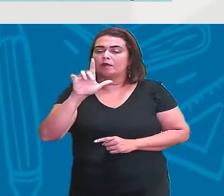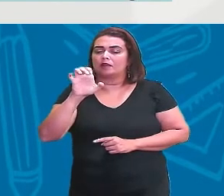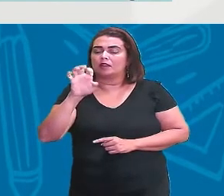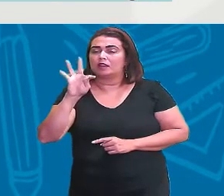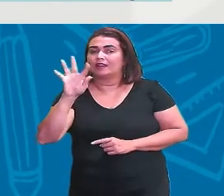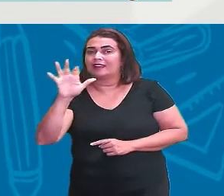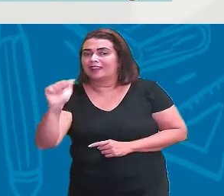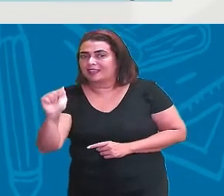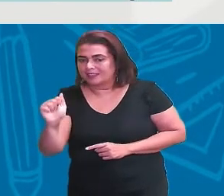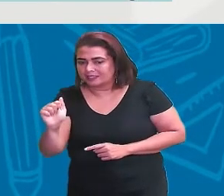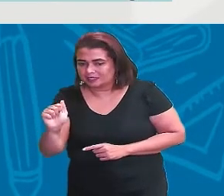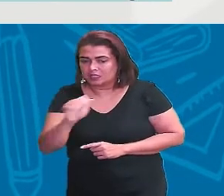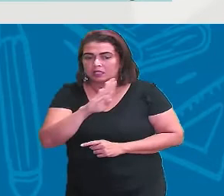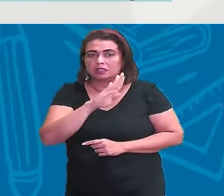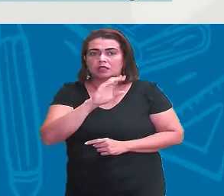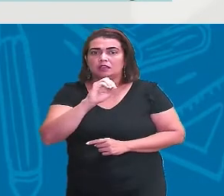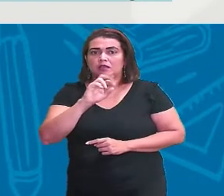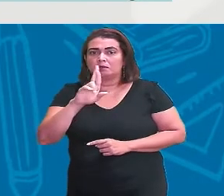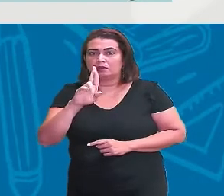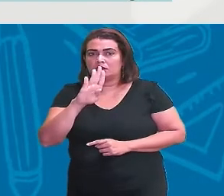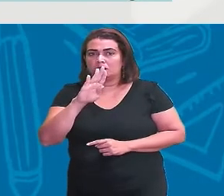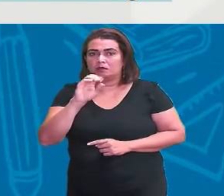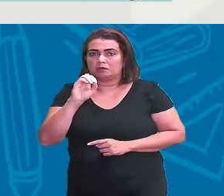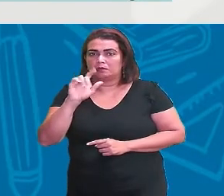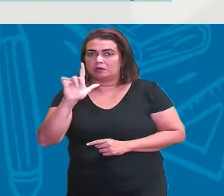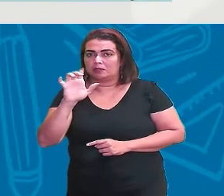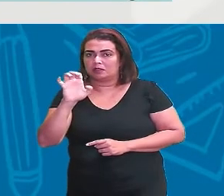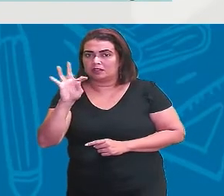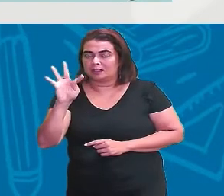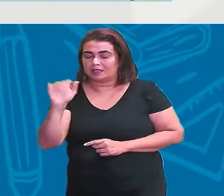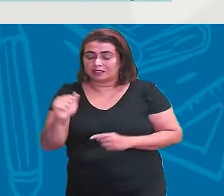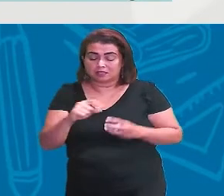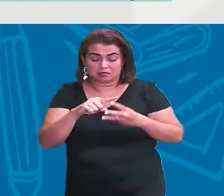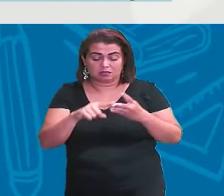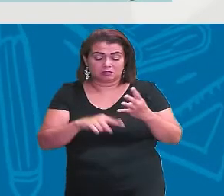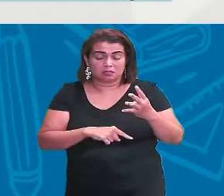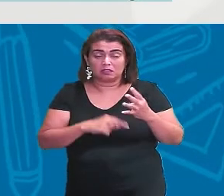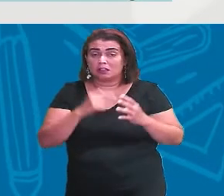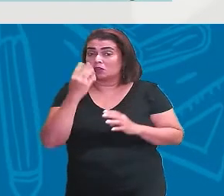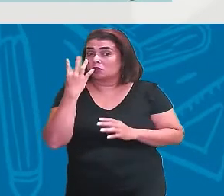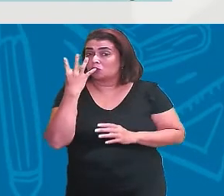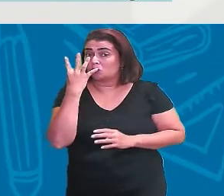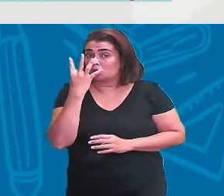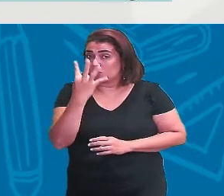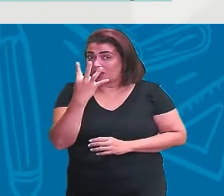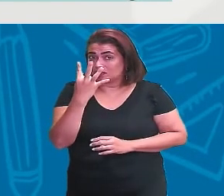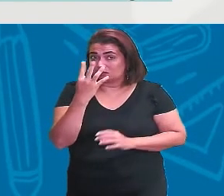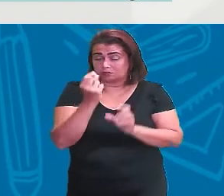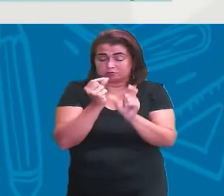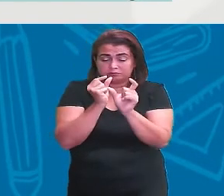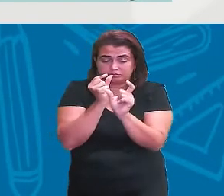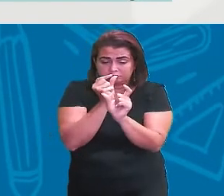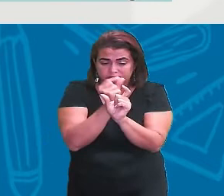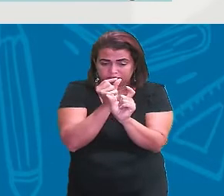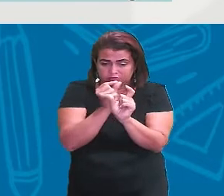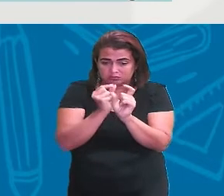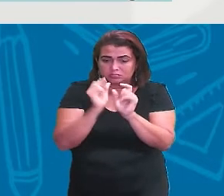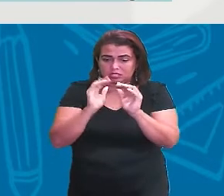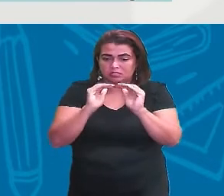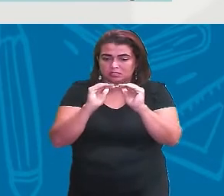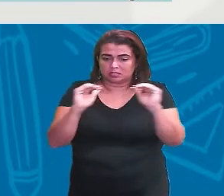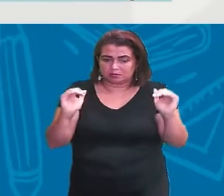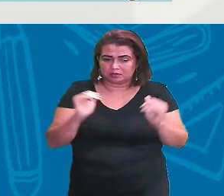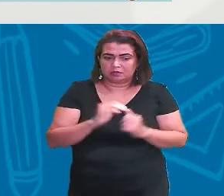borboleta. Borboleta, temos 4 sílabas. Então, a gente fez aqui a separação.